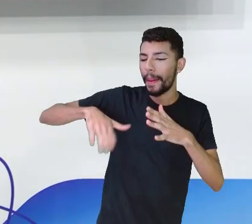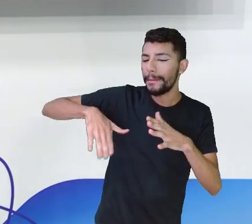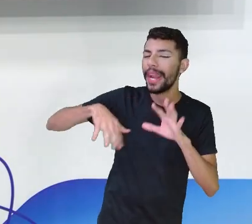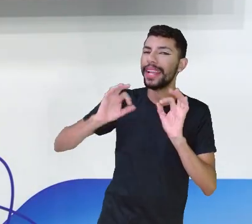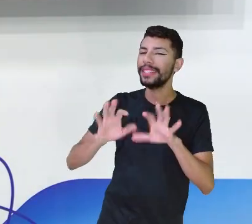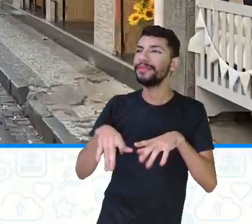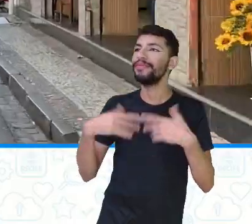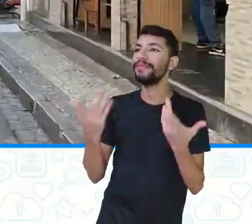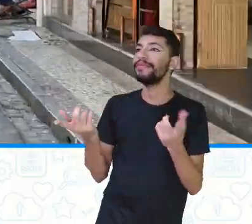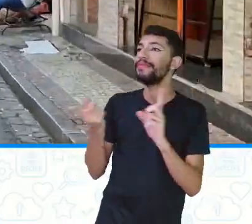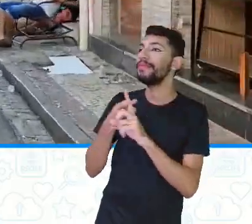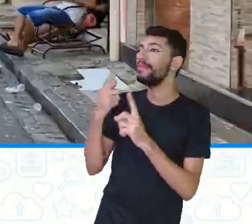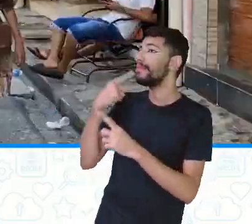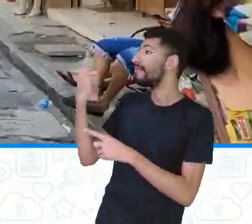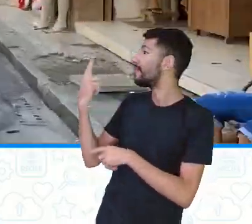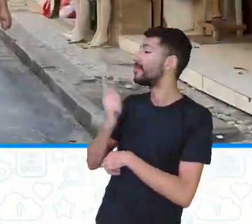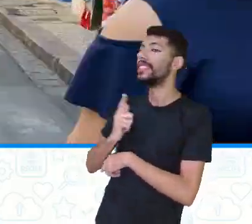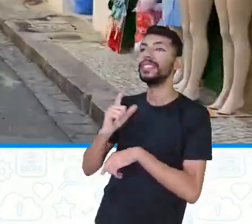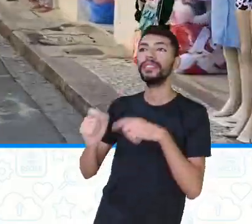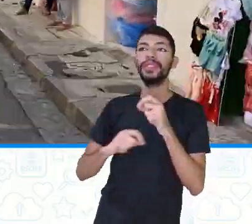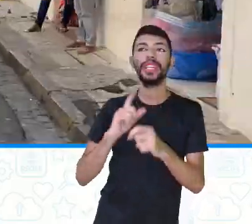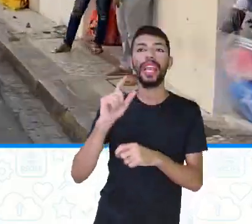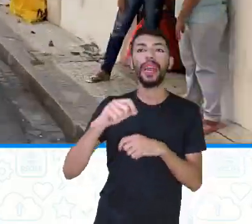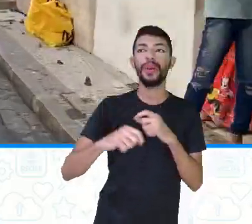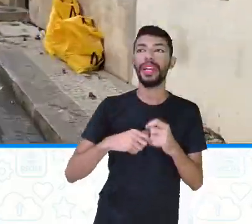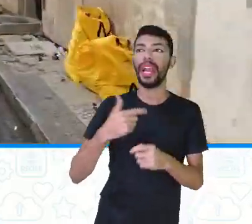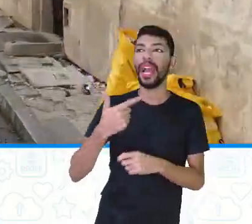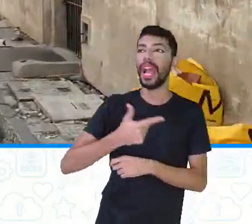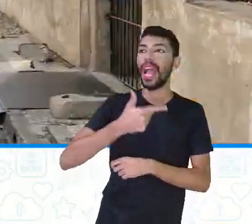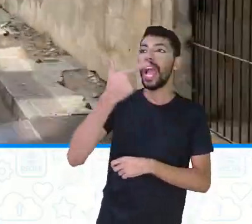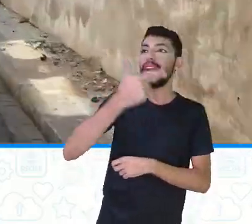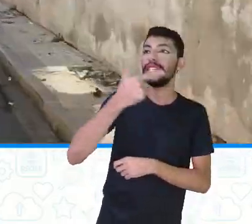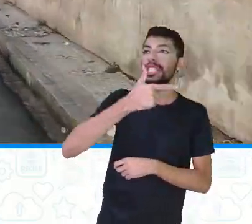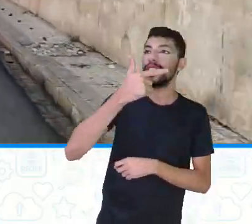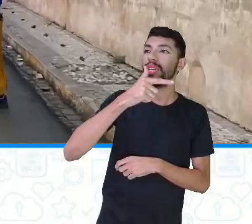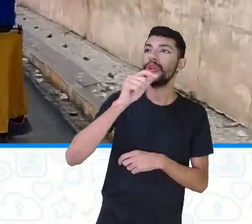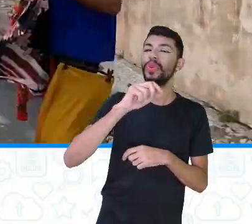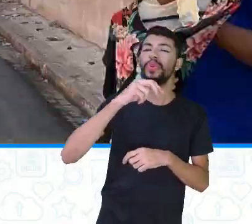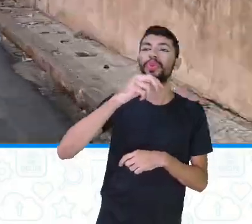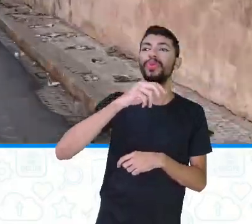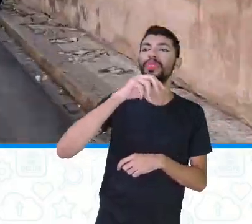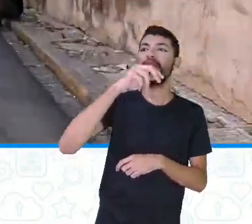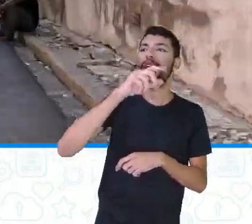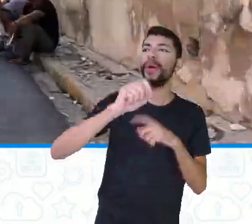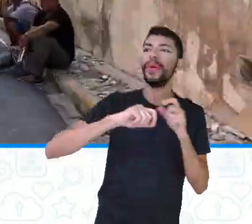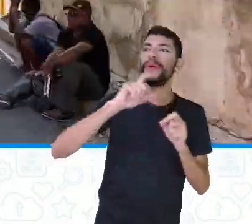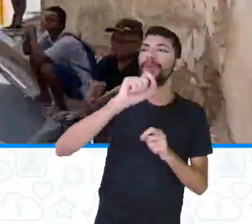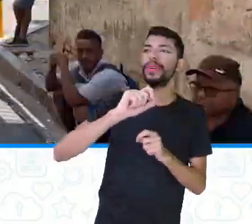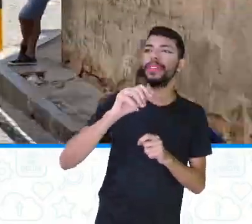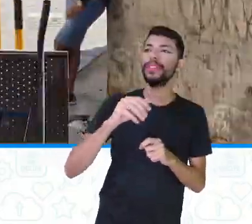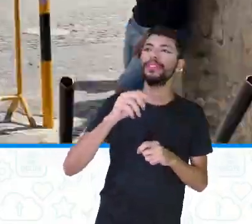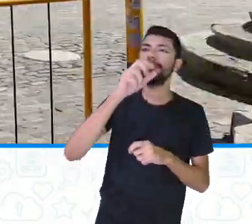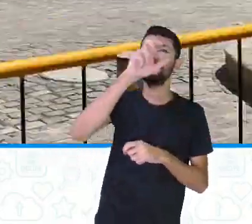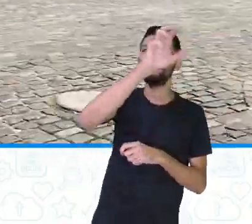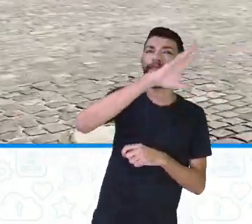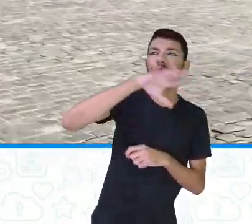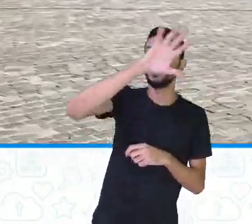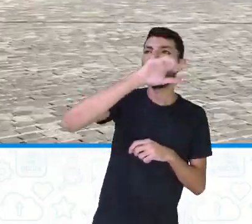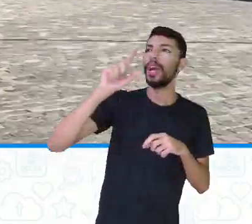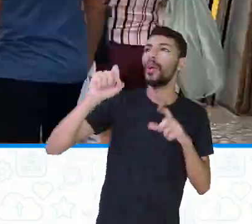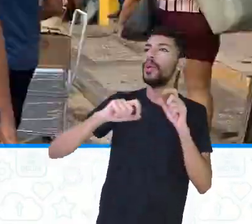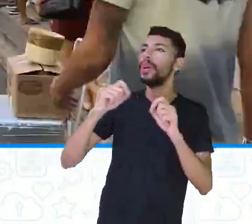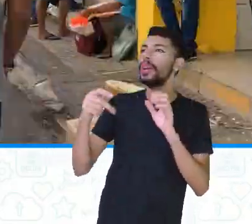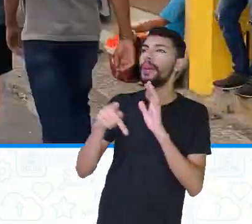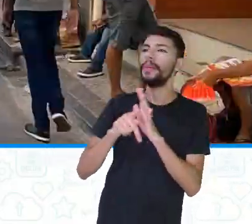Aí a gente tem aqui, ó, é a segunda região com o maior número de habitantes. Trouxe essa imagem de